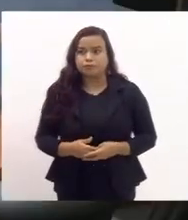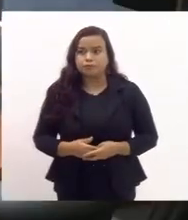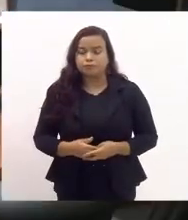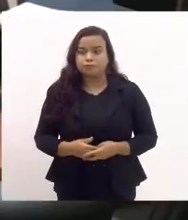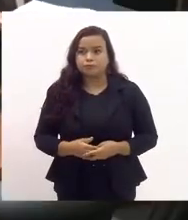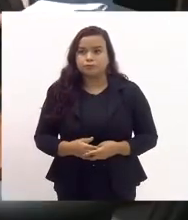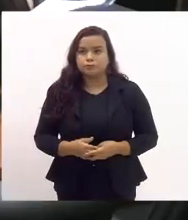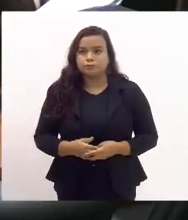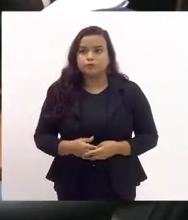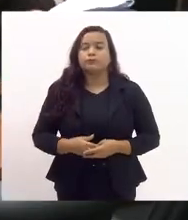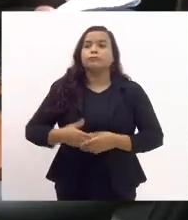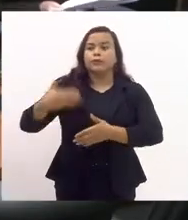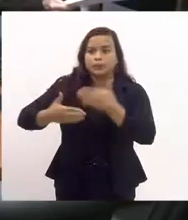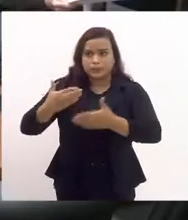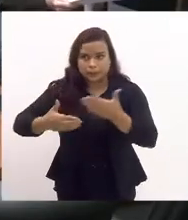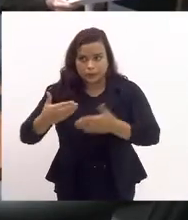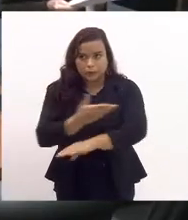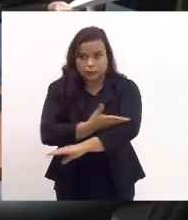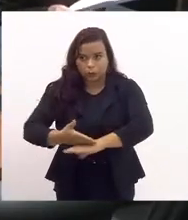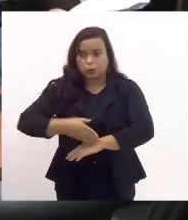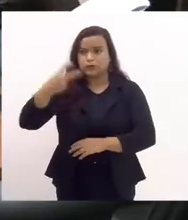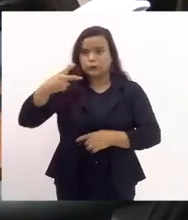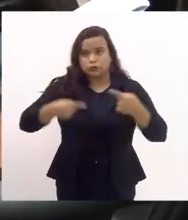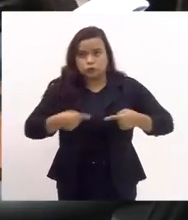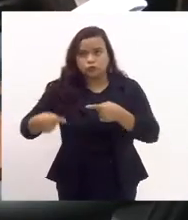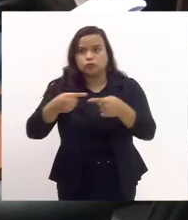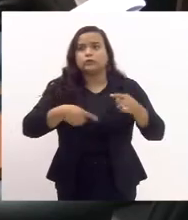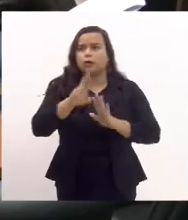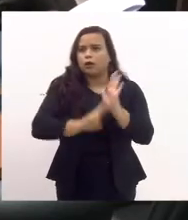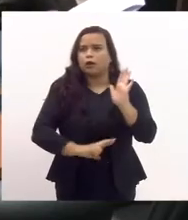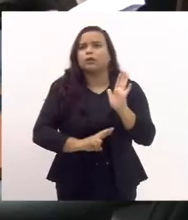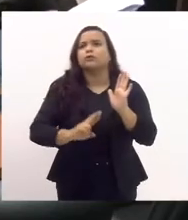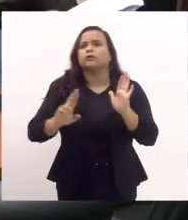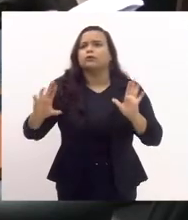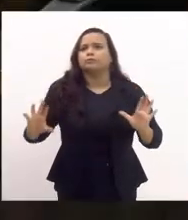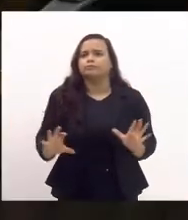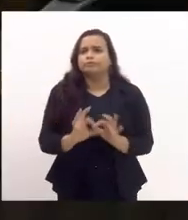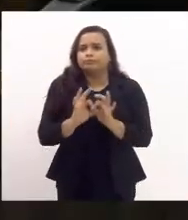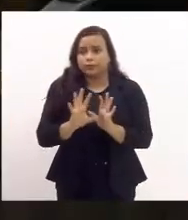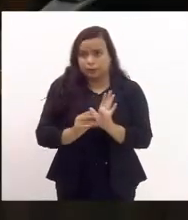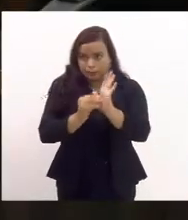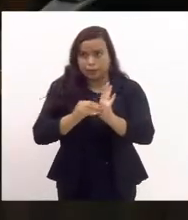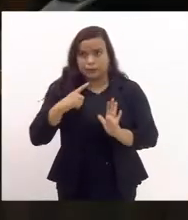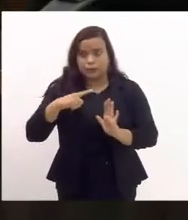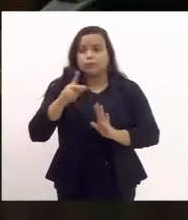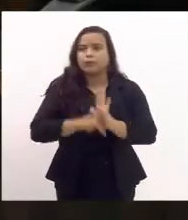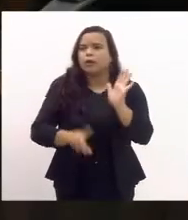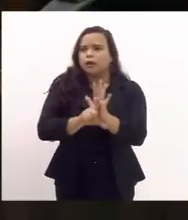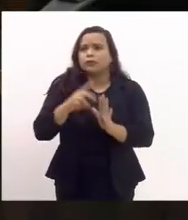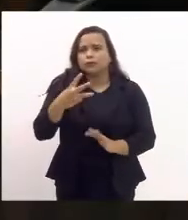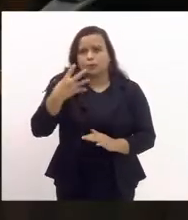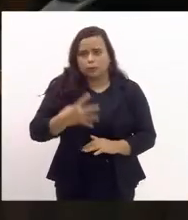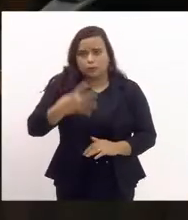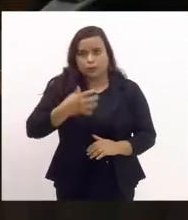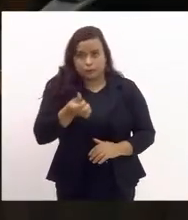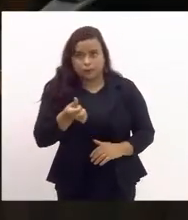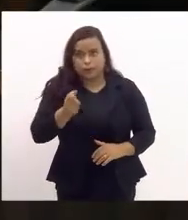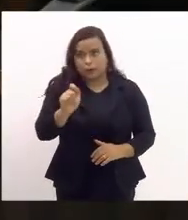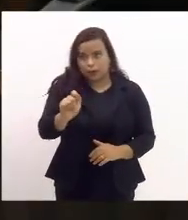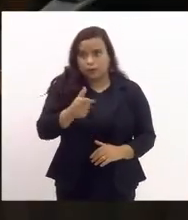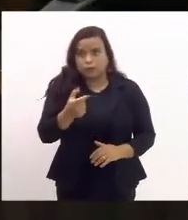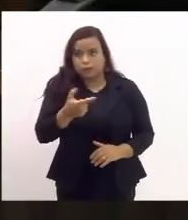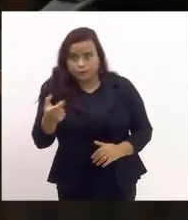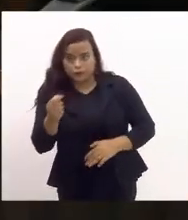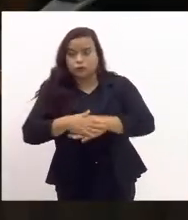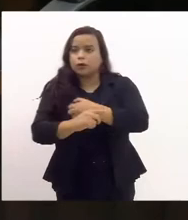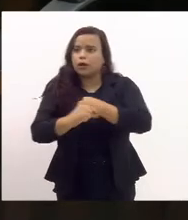e em tramitação ordinária em segunda discussão redação do vencido assim emendado projeto de lei 3446 a de 20 de